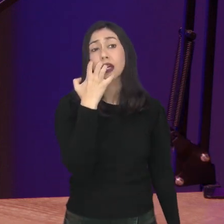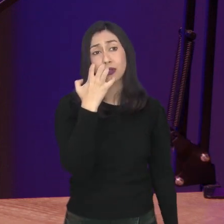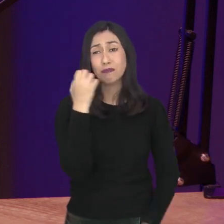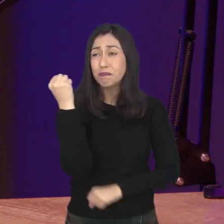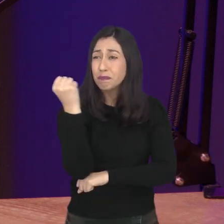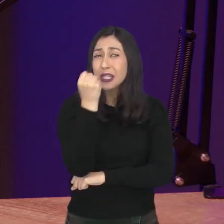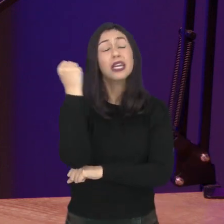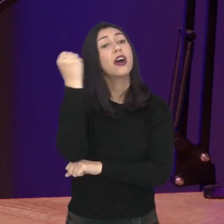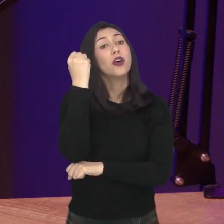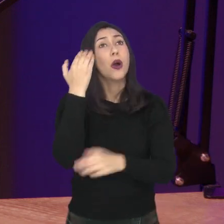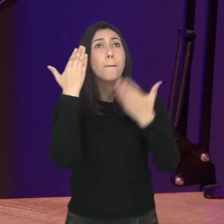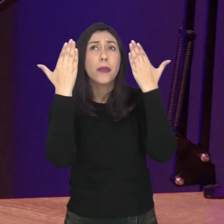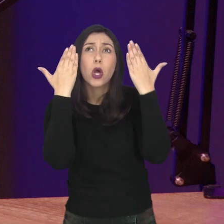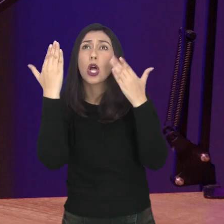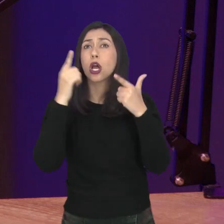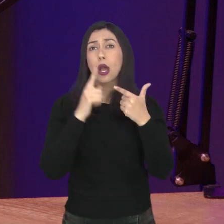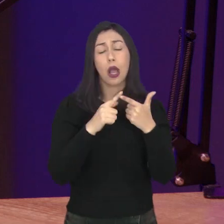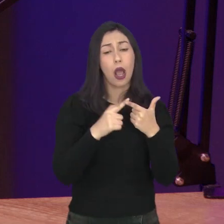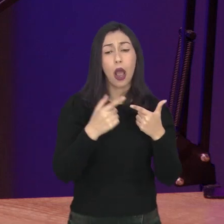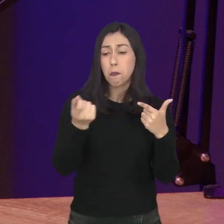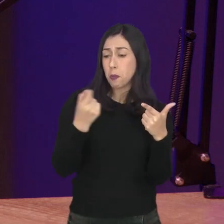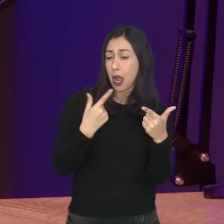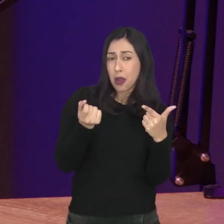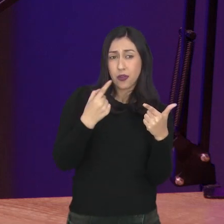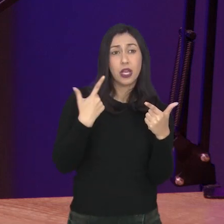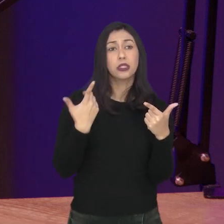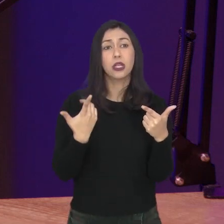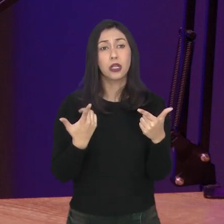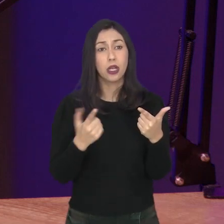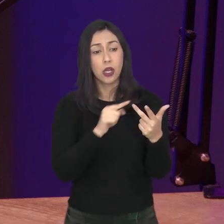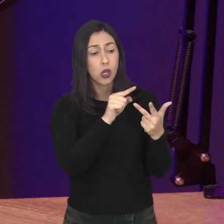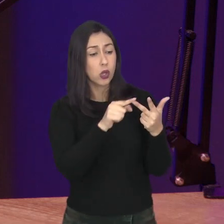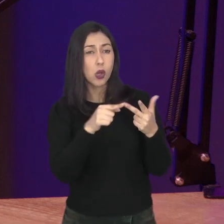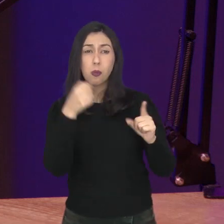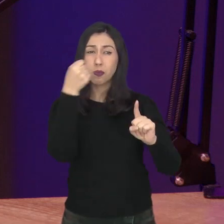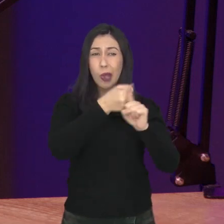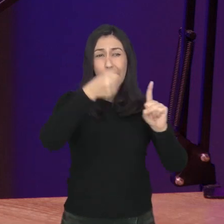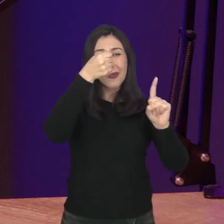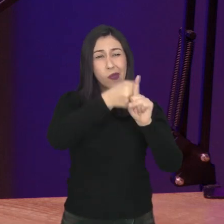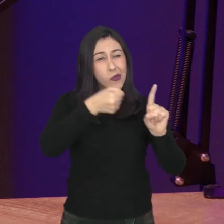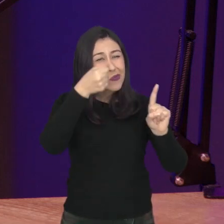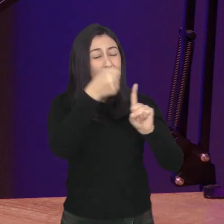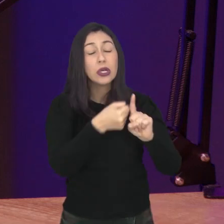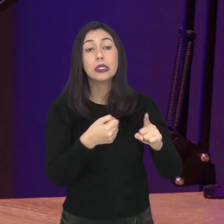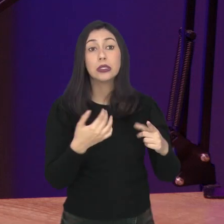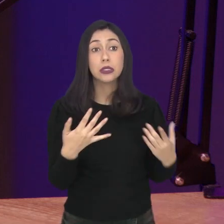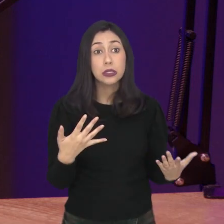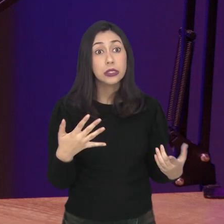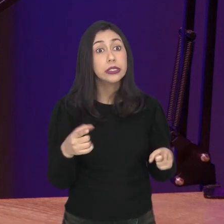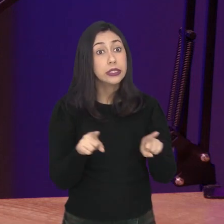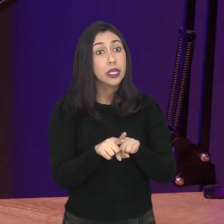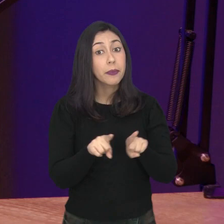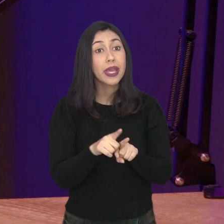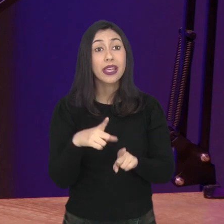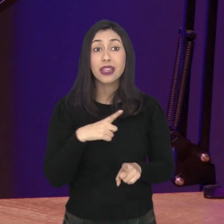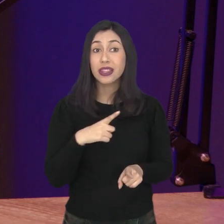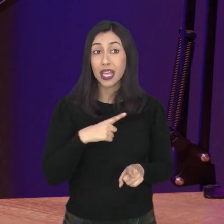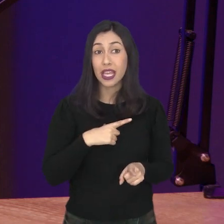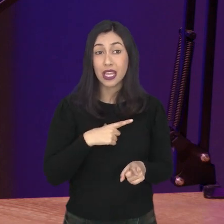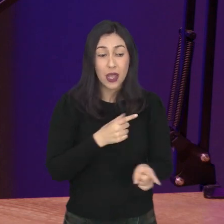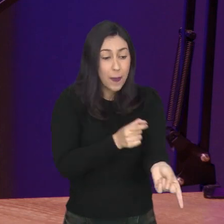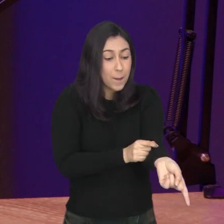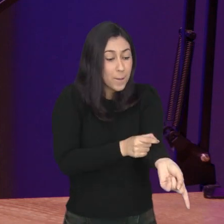sofre... psicologicamente, verbalmente, né? Os outros colegas de classe agridem ela, né? De várias formas, inclusive ela tem